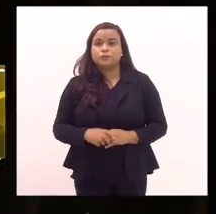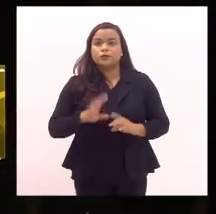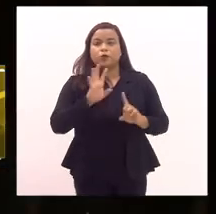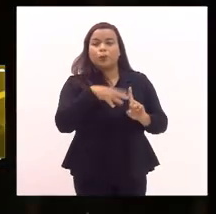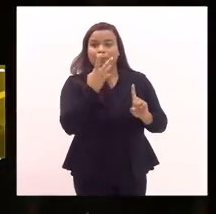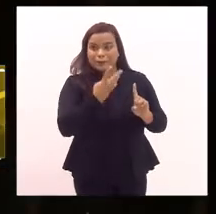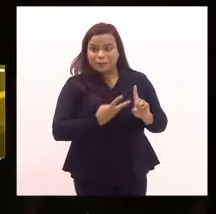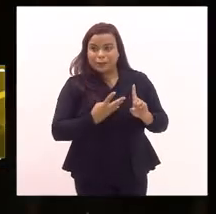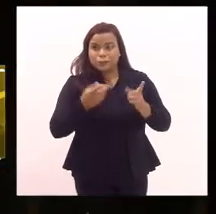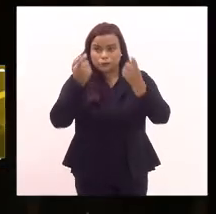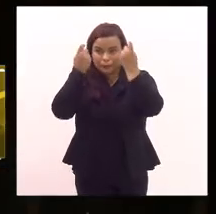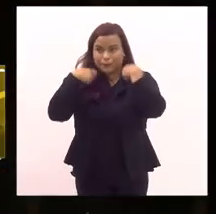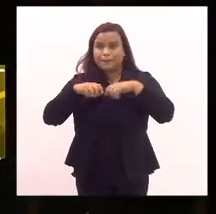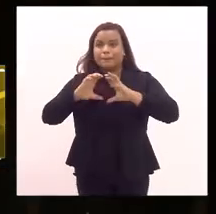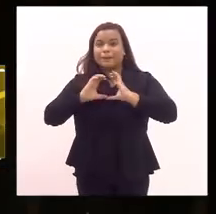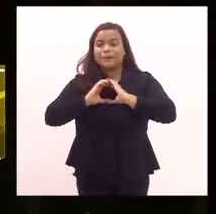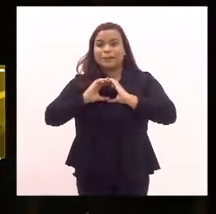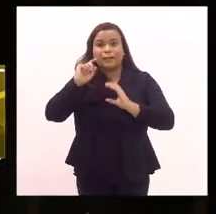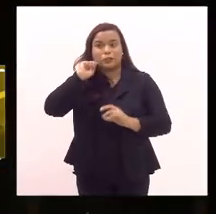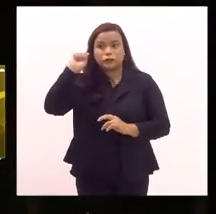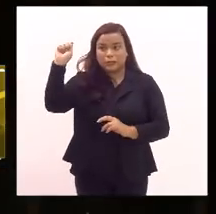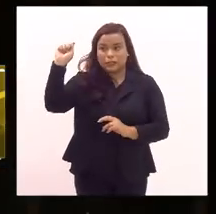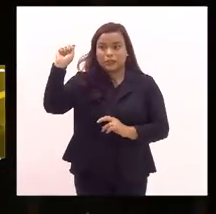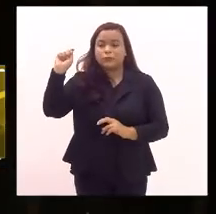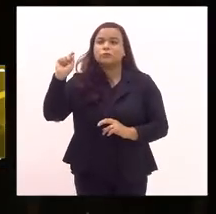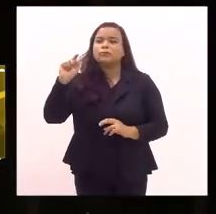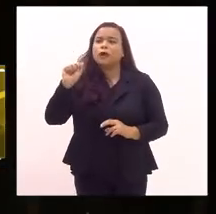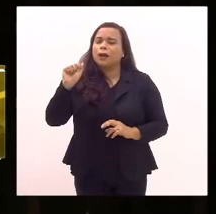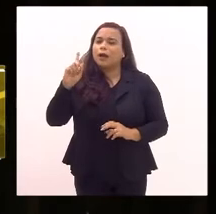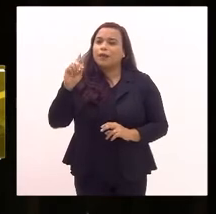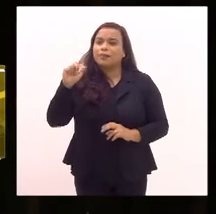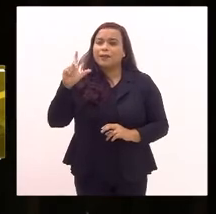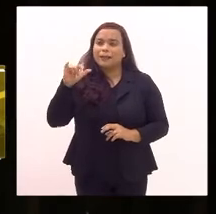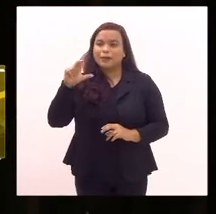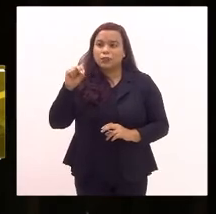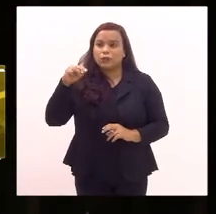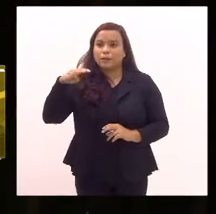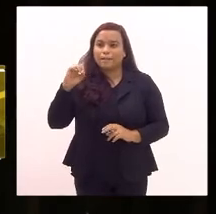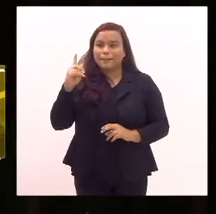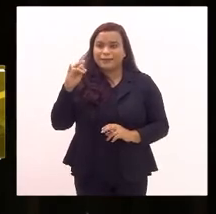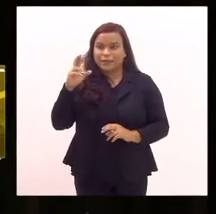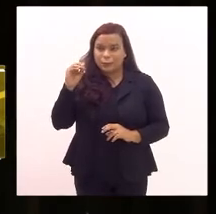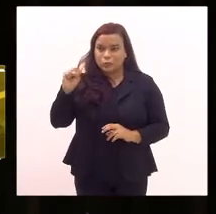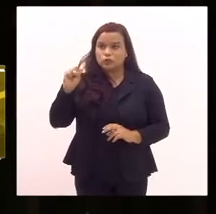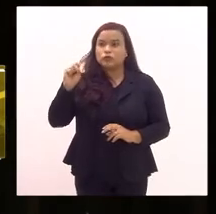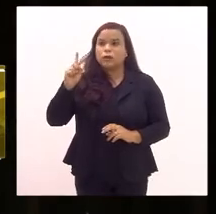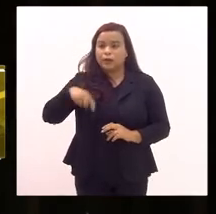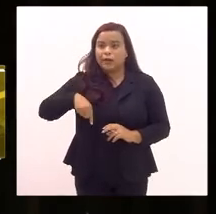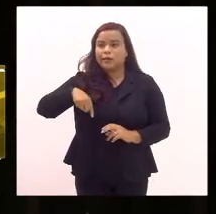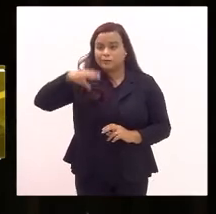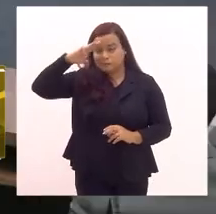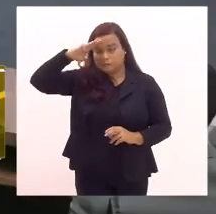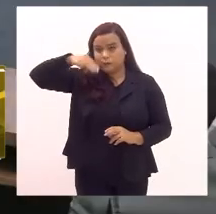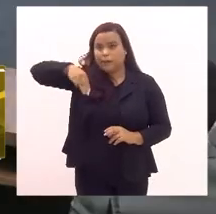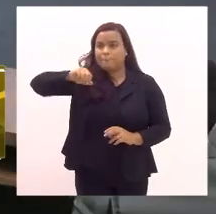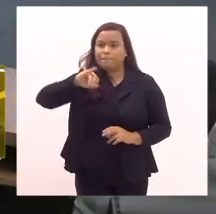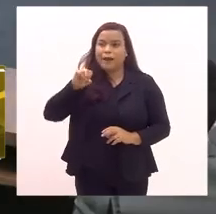homenageados com a medalha Tiradentes. Adelino Medeiros de Azevedo, major da PM.